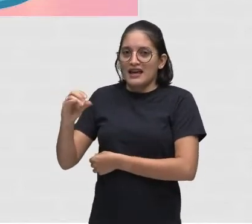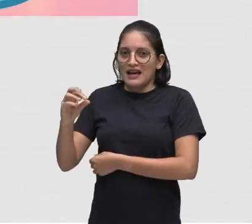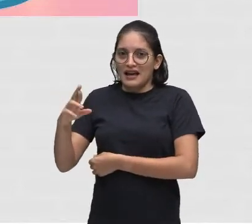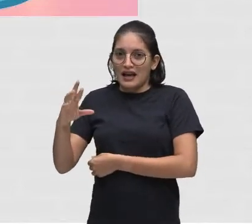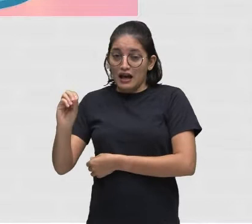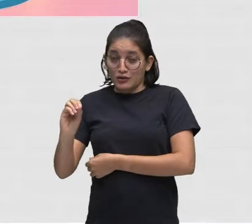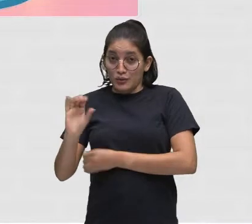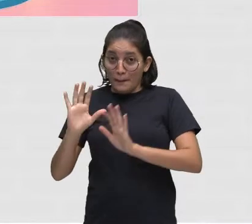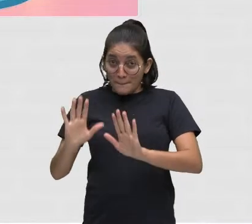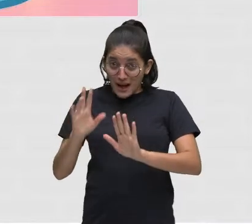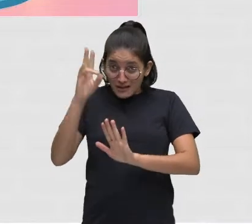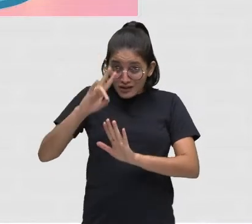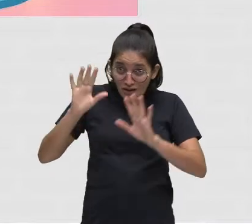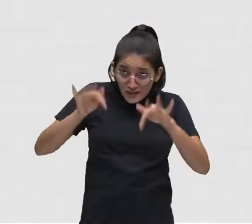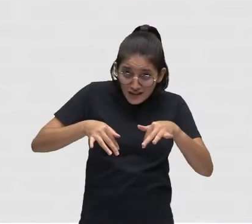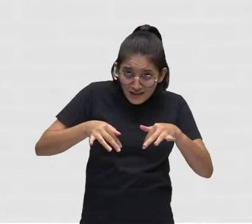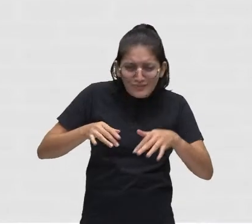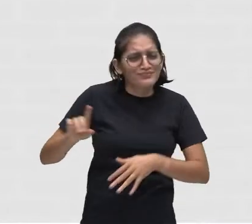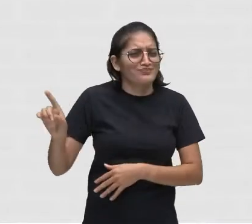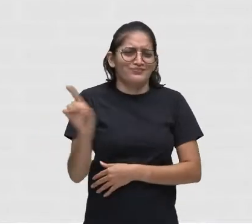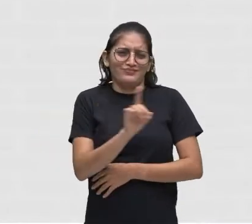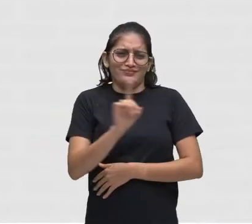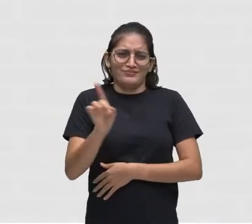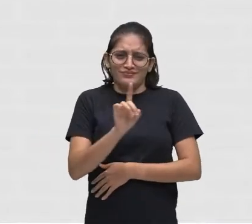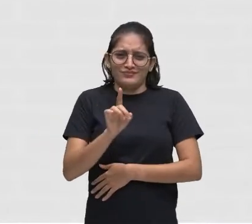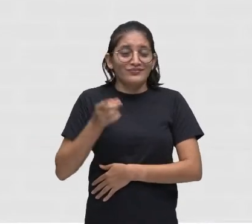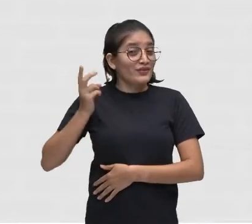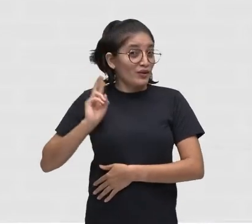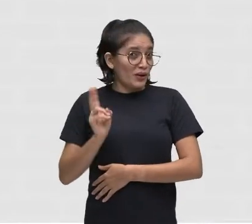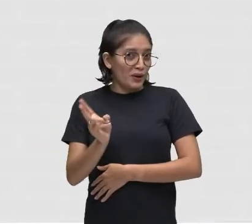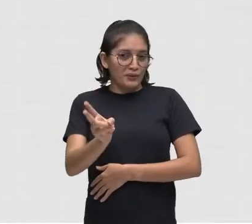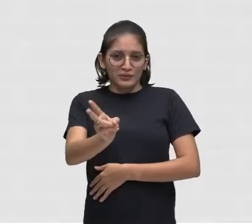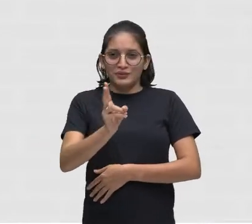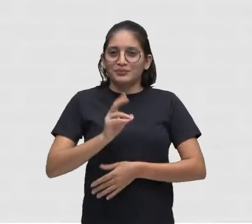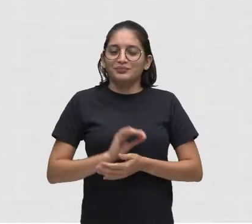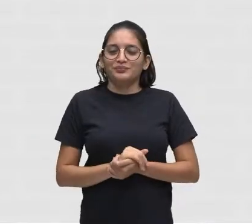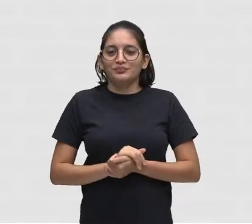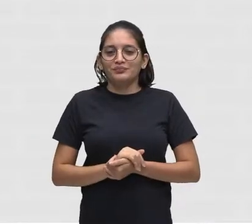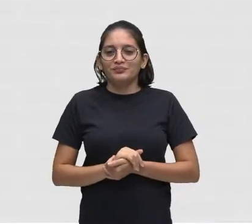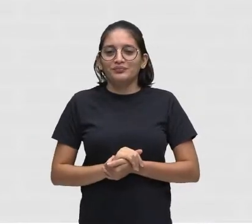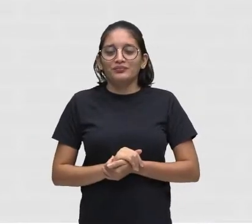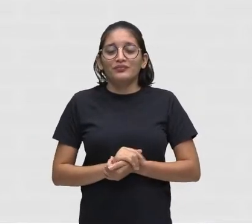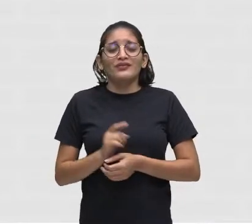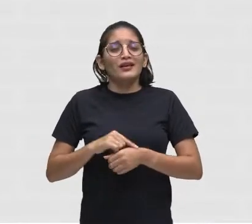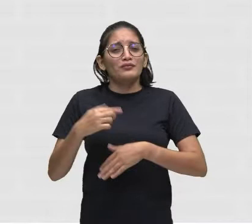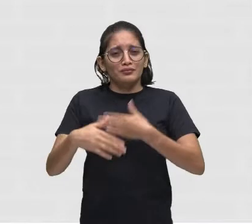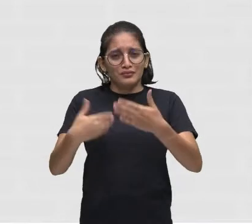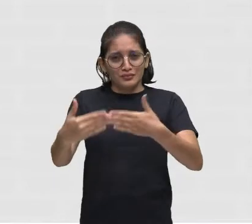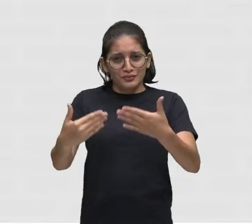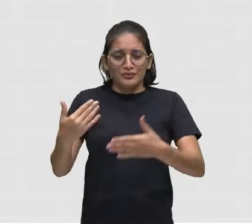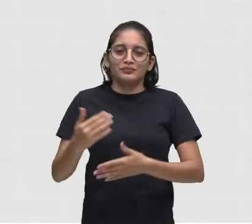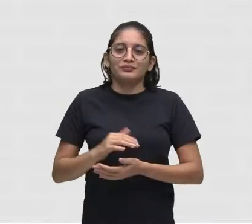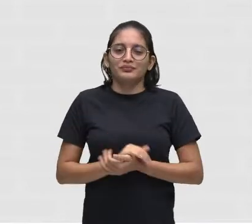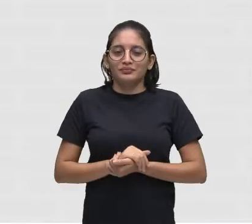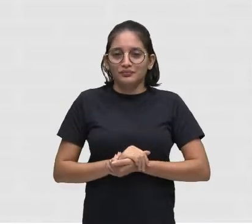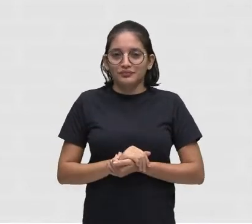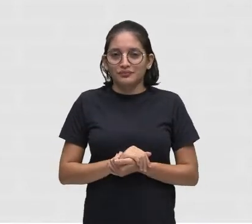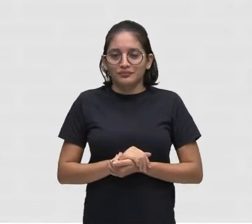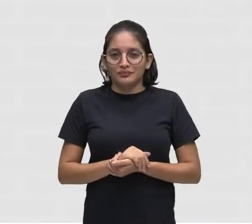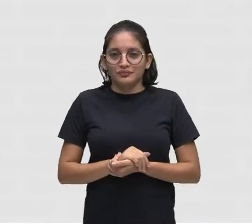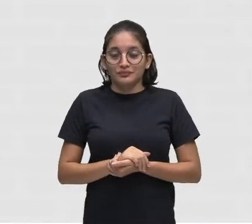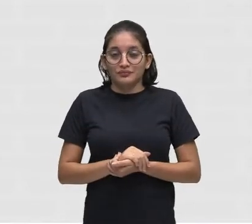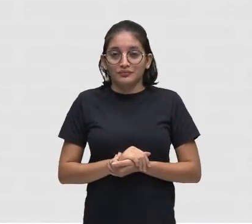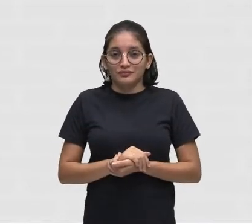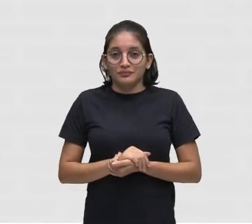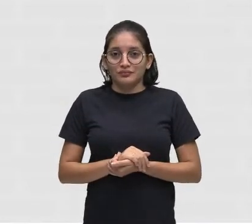a história não havia terminado. Segue o bonde. Tempos depois, então a